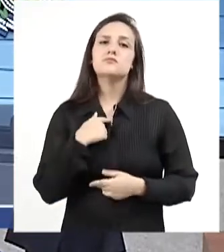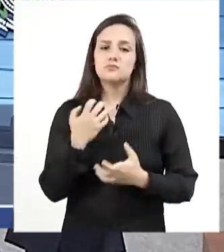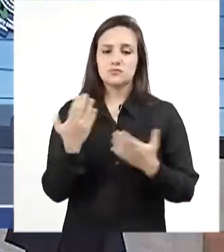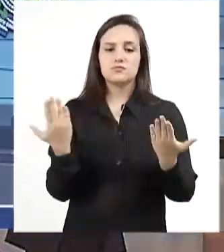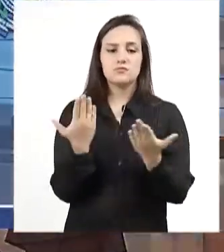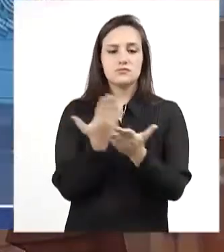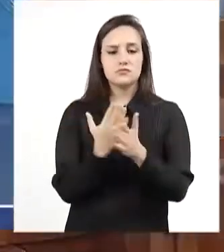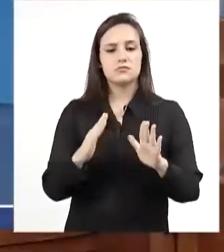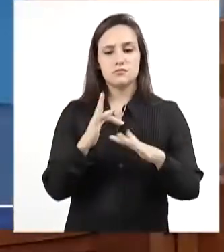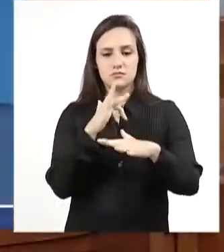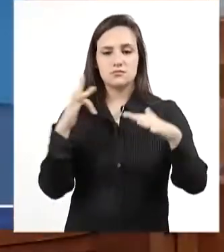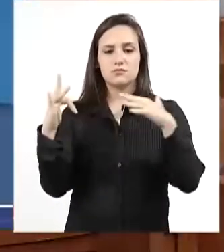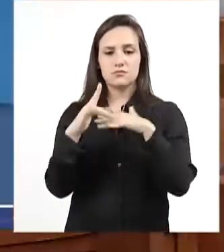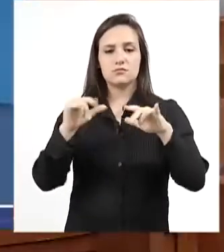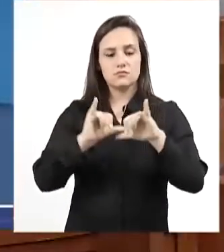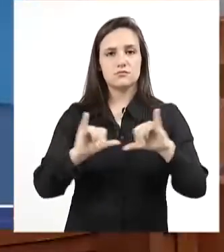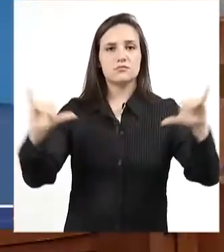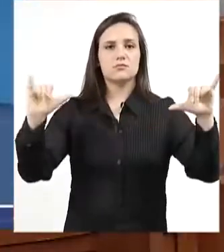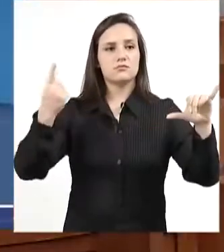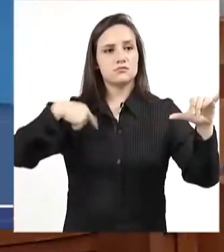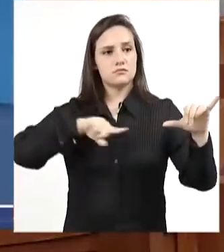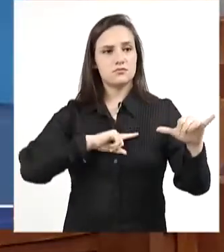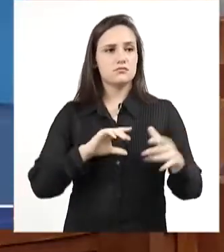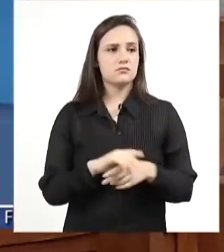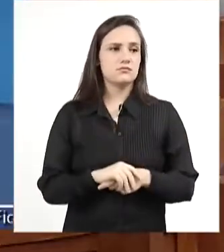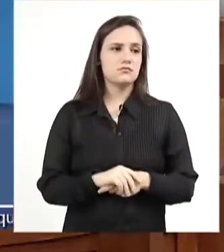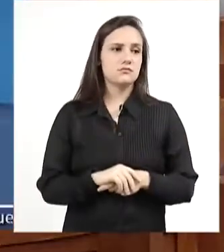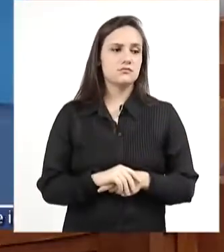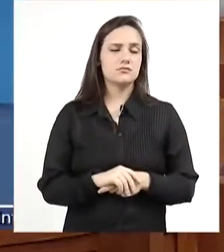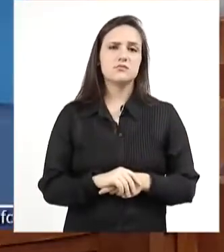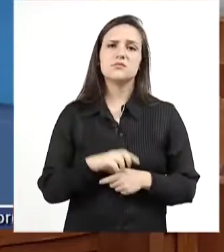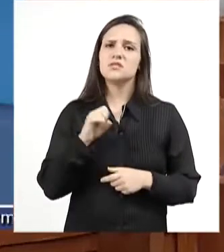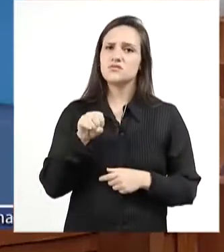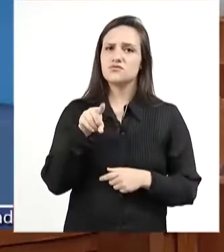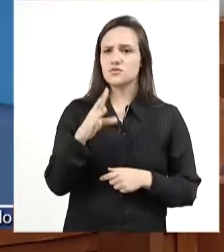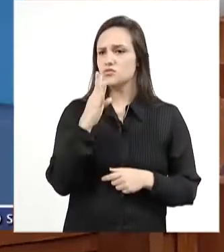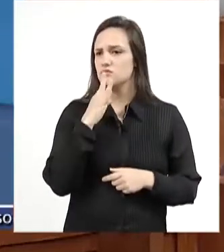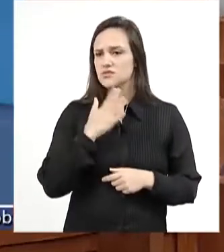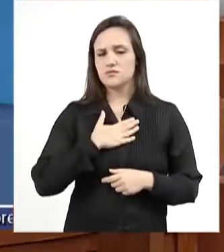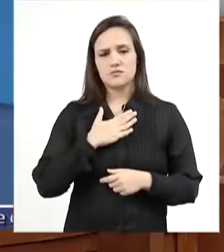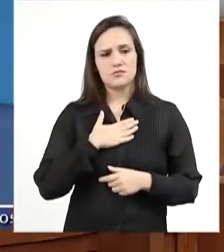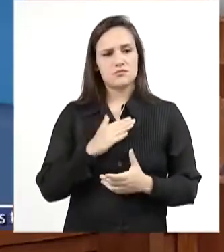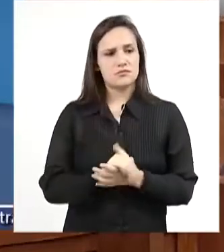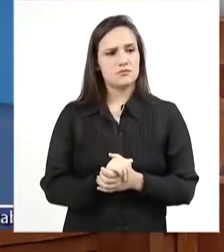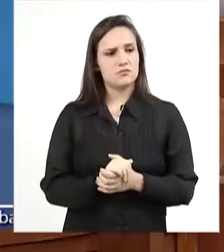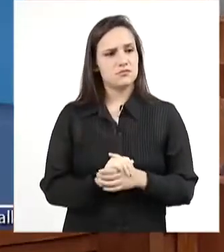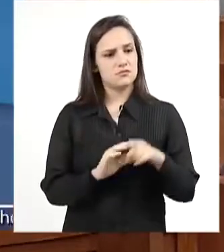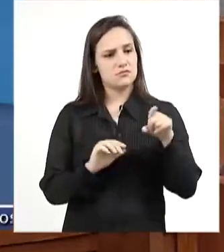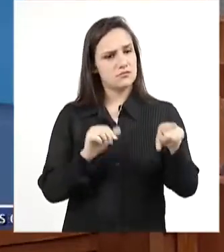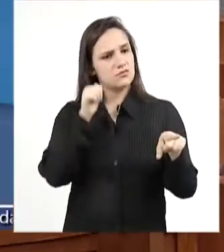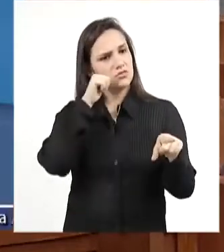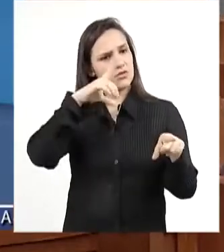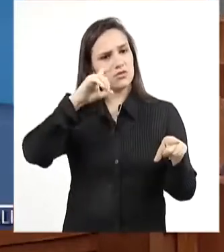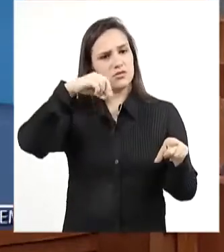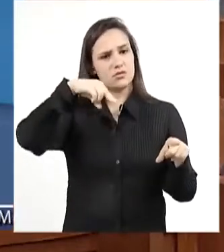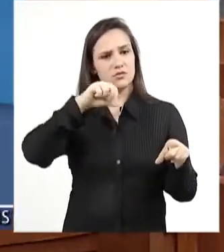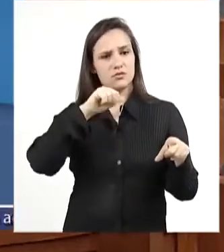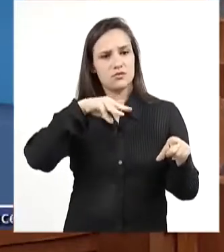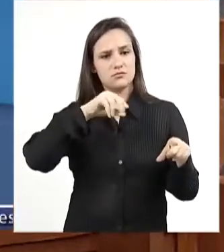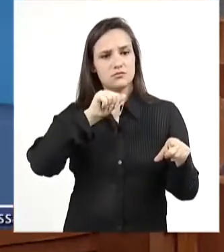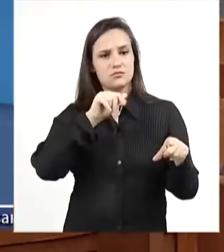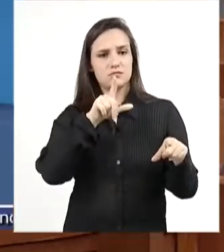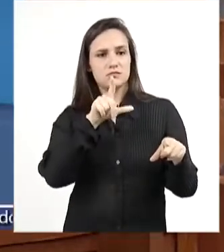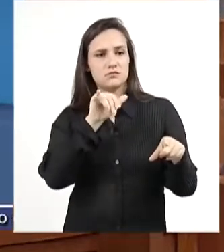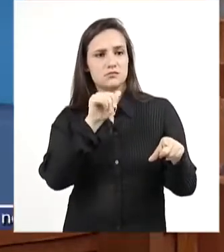registrado para a mídia do nosso Estado que quem me conhece, está aqui a dona Mália, que é a mais antiga do movimento, o deputado